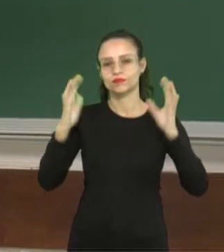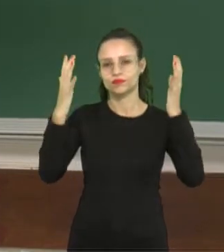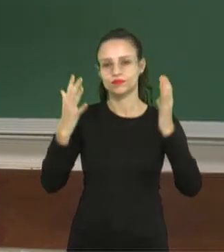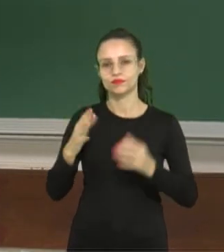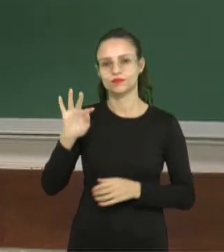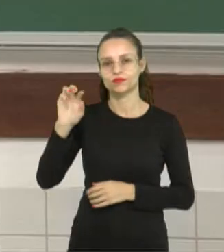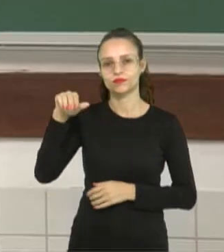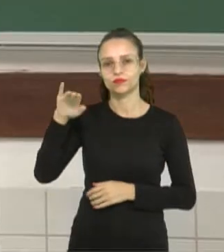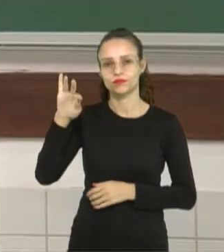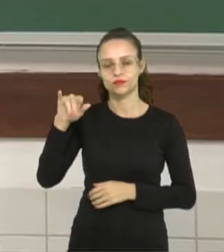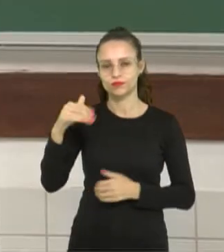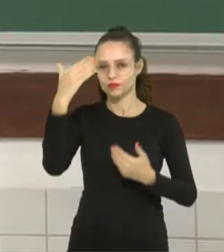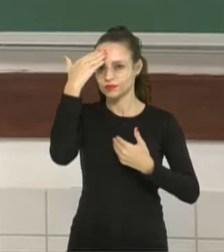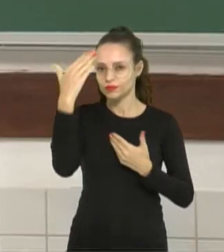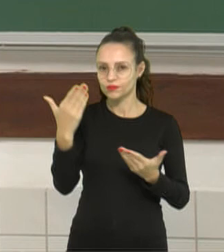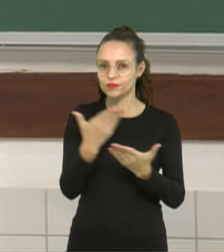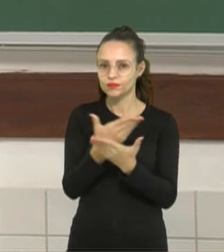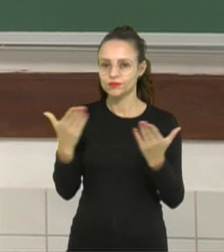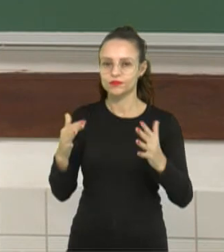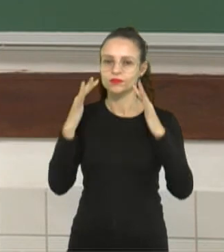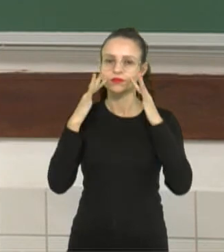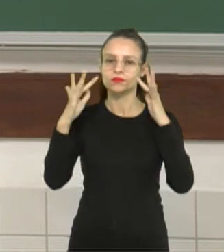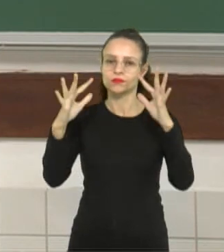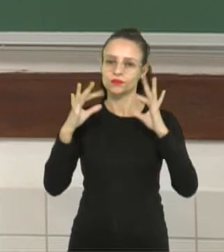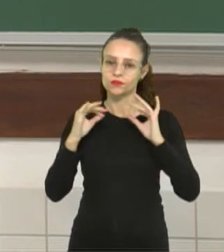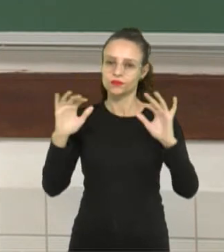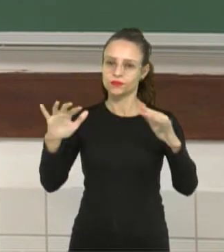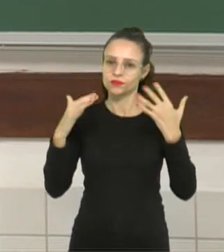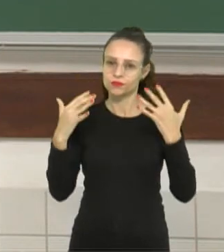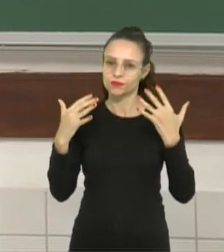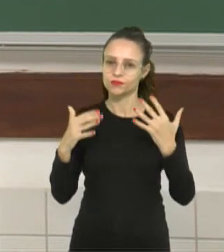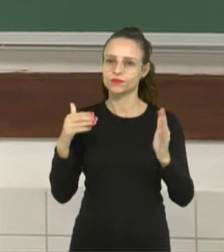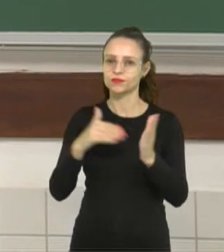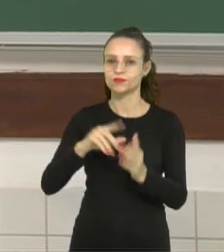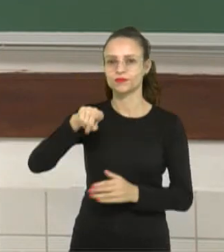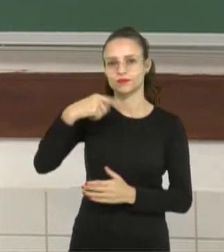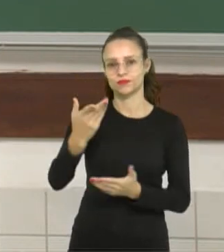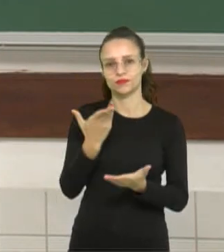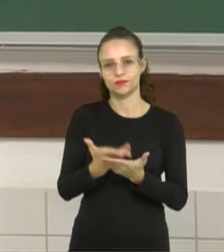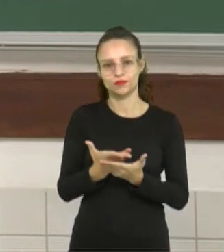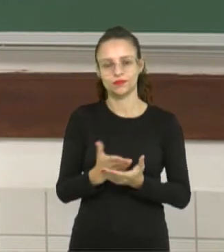Bien? Muchas gracias, chicos, por su atención y hasta luego.